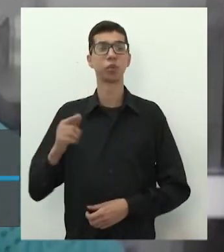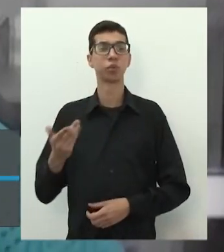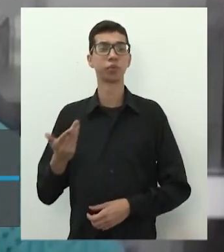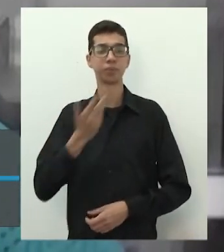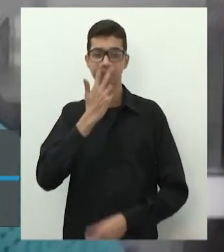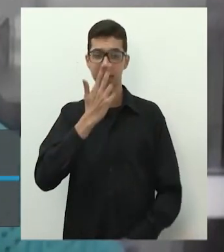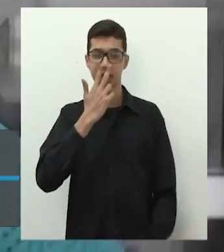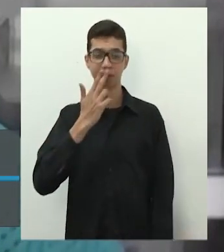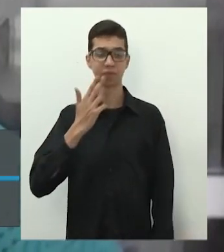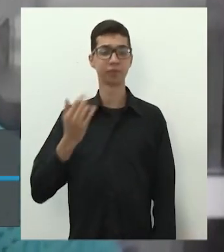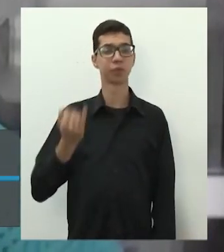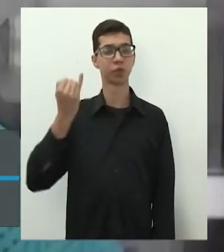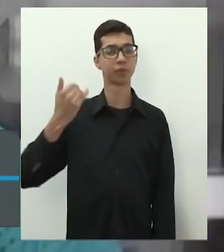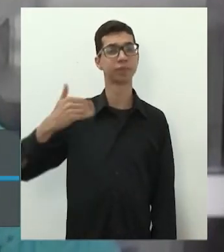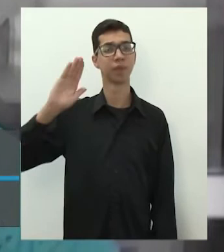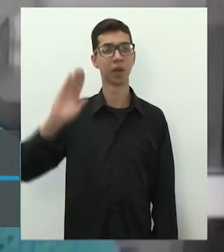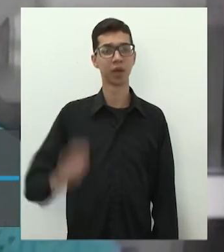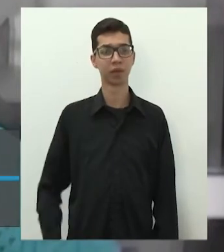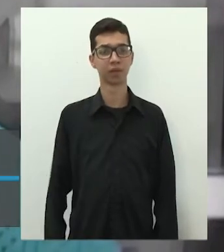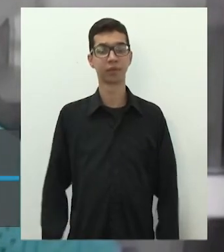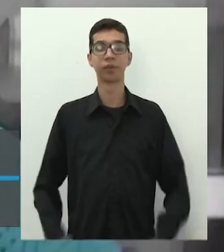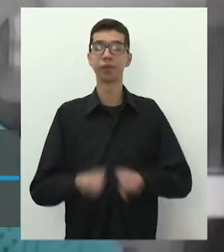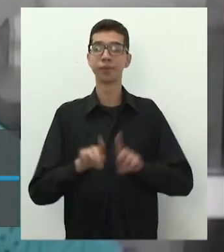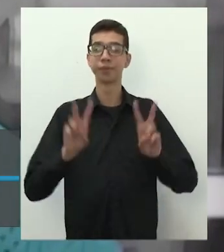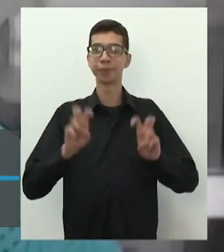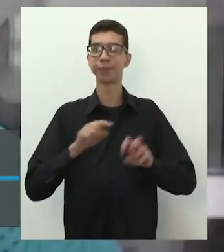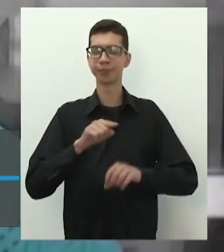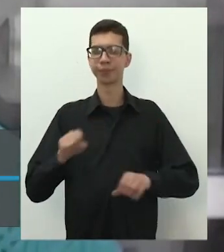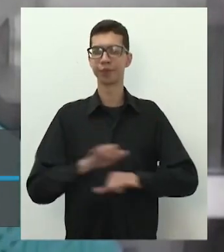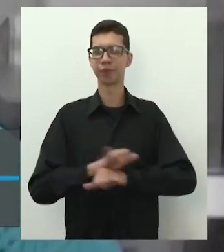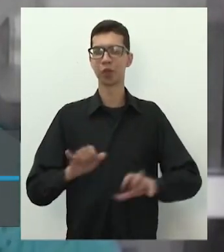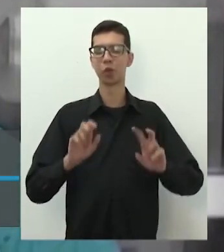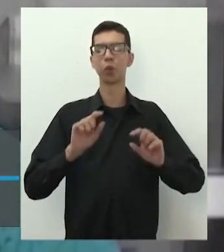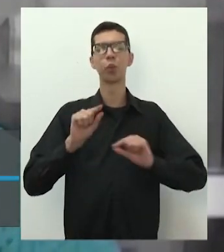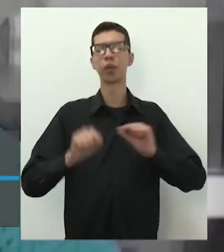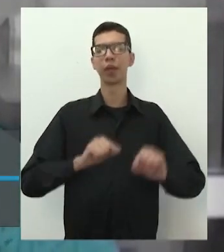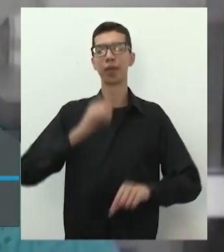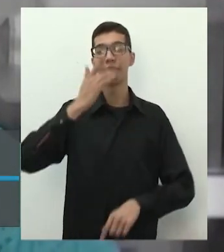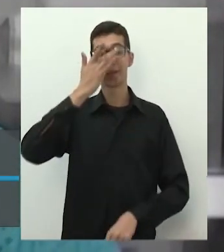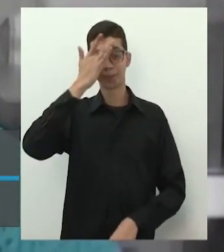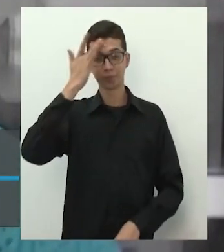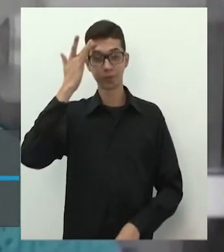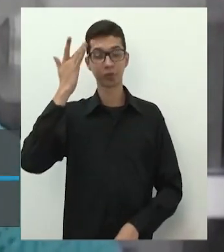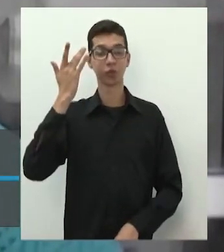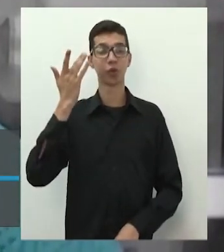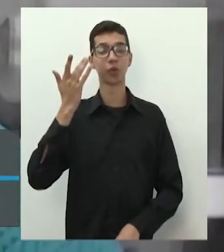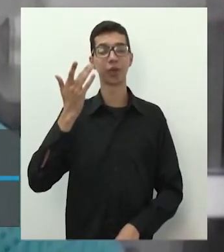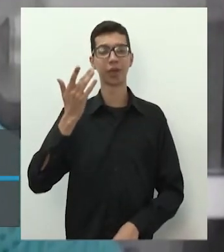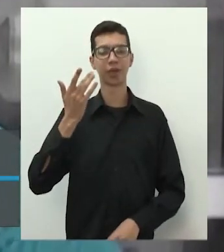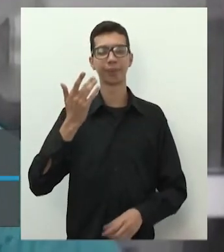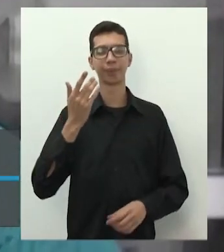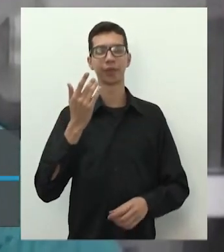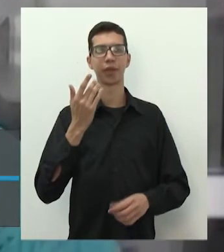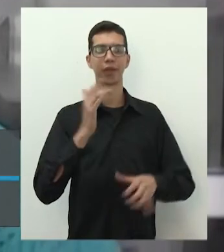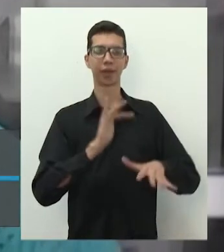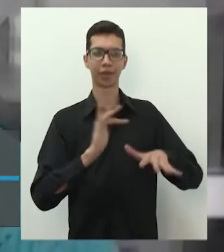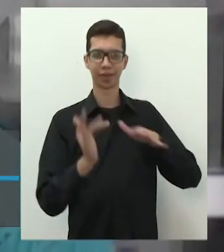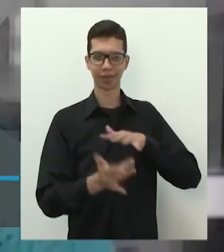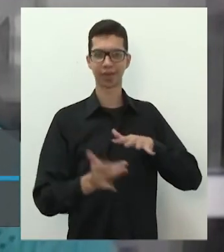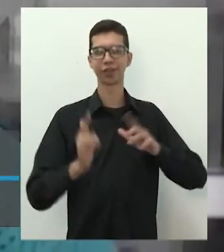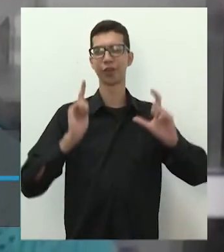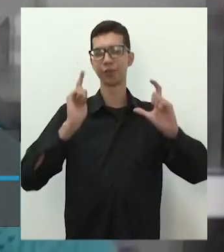Sobretudo pensando nessa questão do descarte e da superficialidade das redes sociais, né? Ela se preocupa muito com isso. Né, o